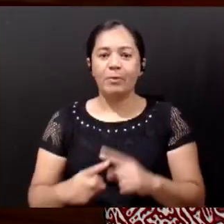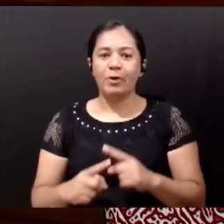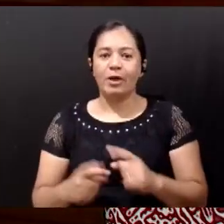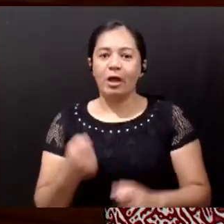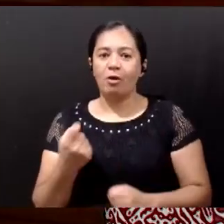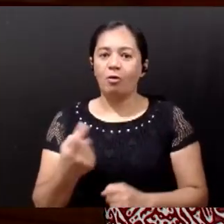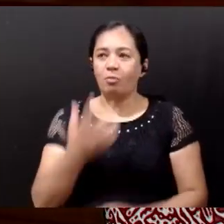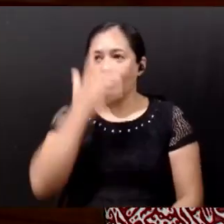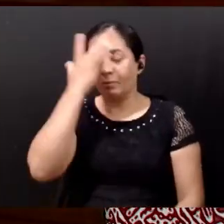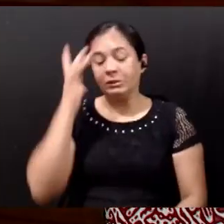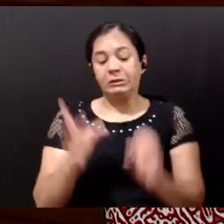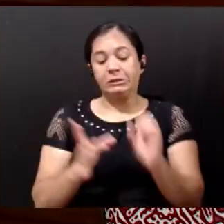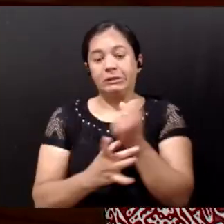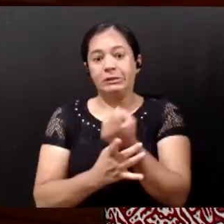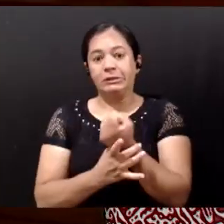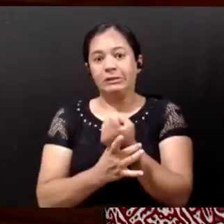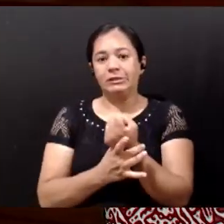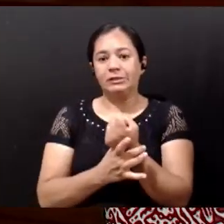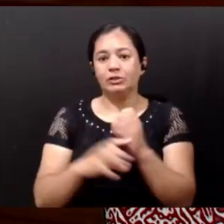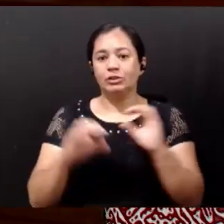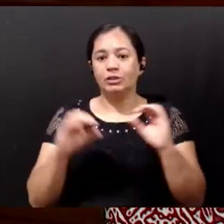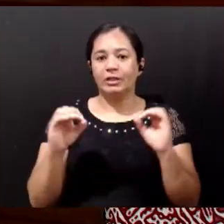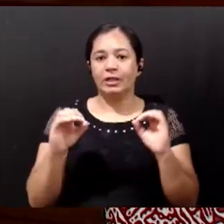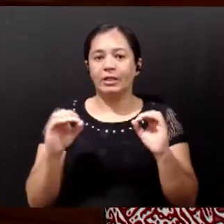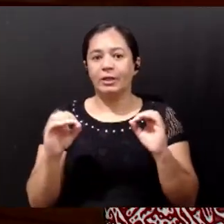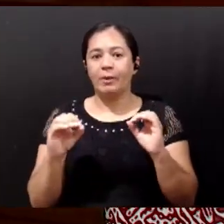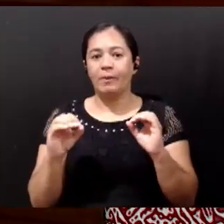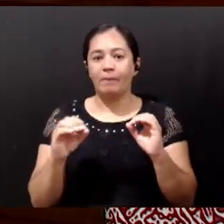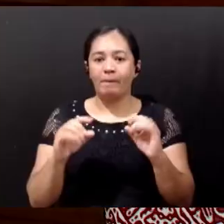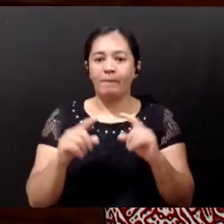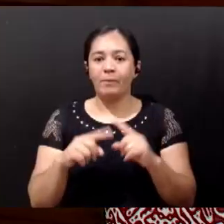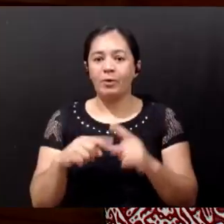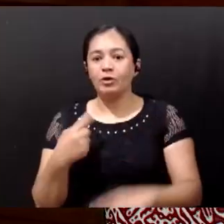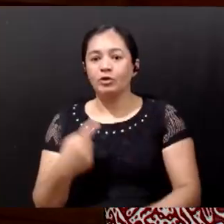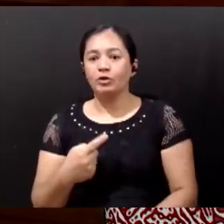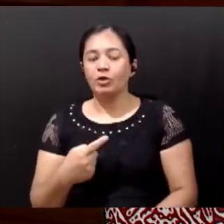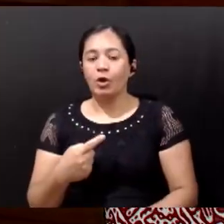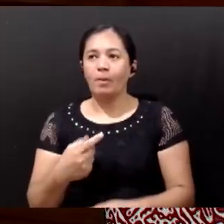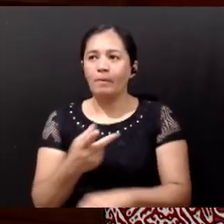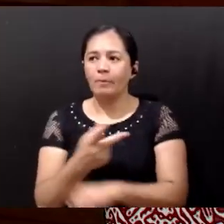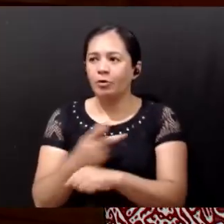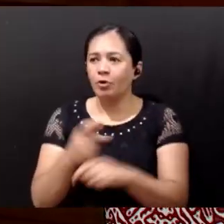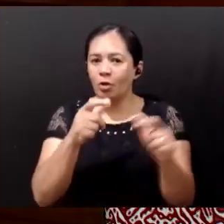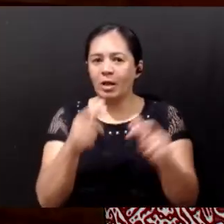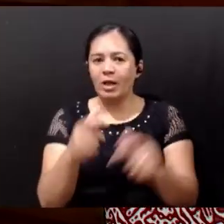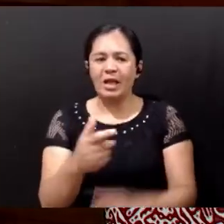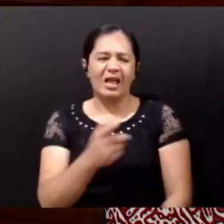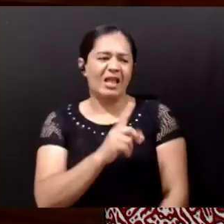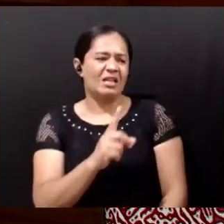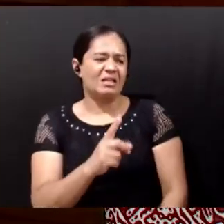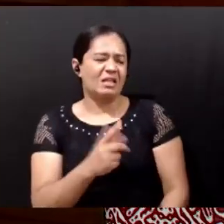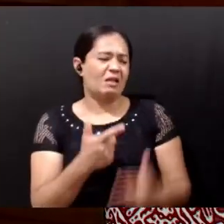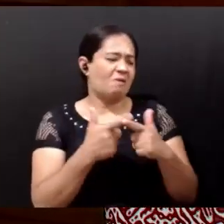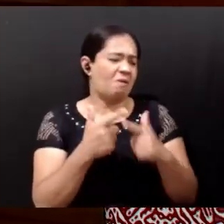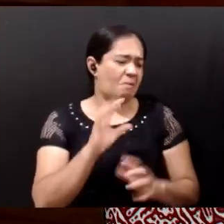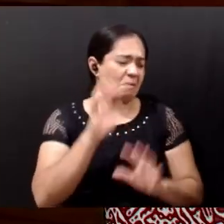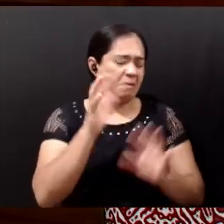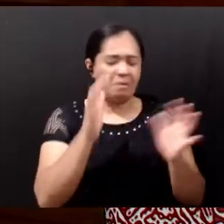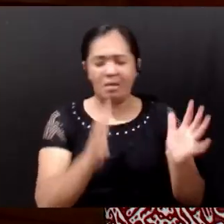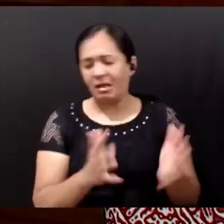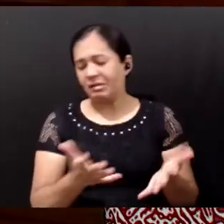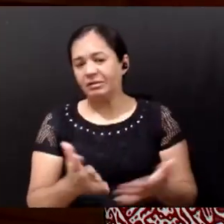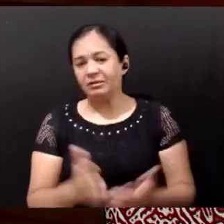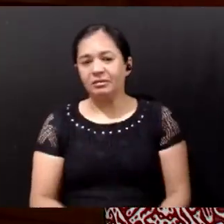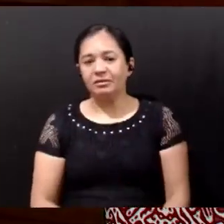Sim. Quando a gente estava buscando um local para ela, então tinham várias pessoas, não, vai me trazer problema, vai me deixar sujeira